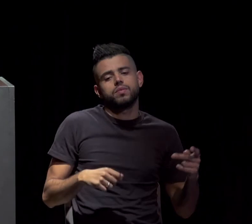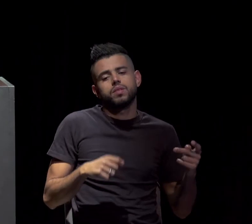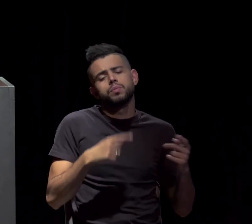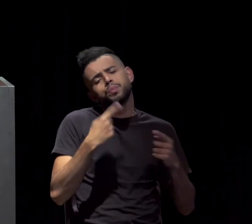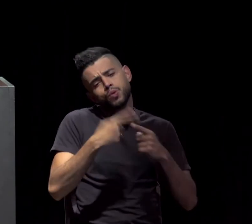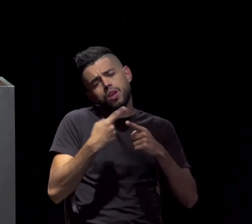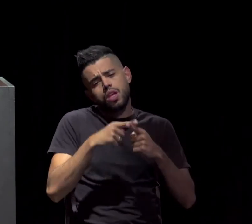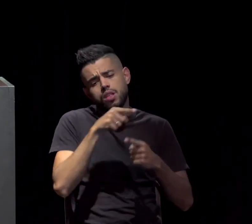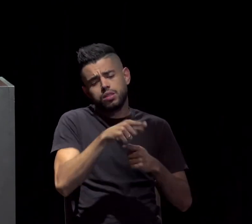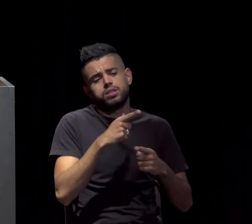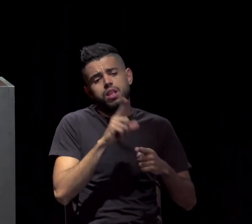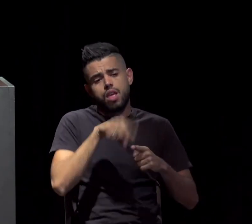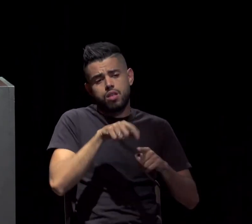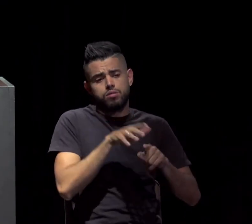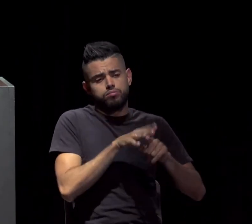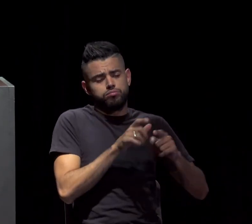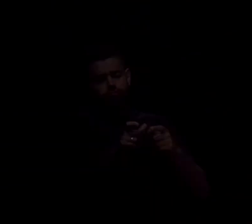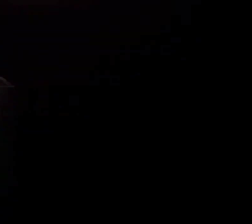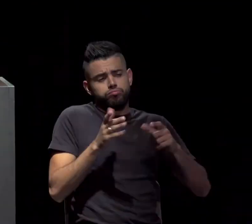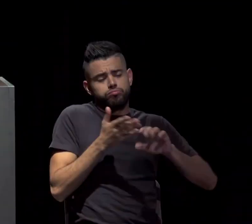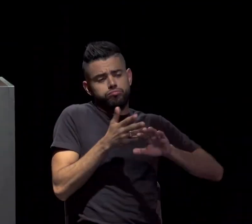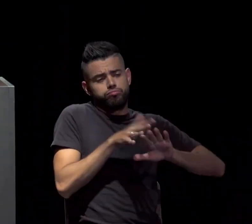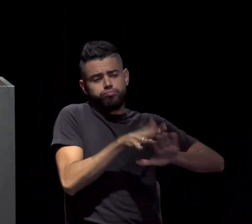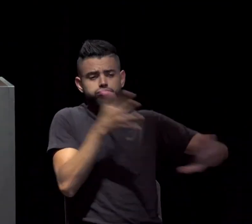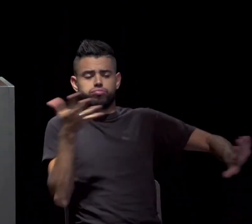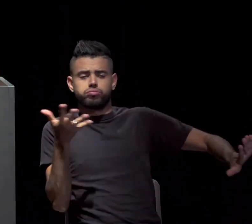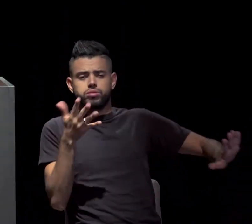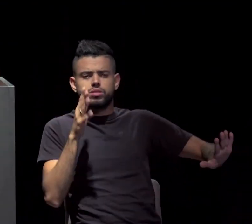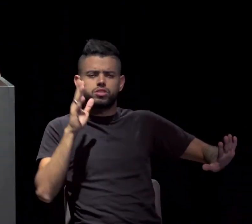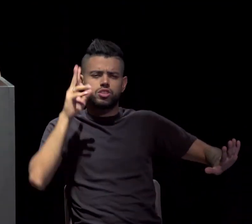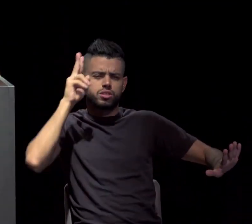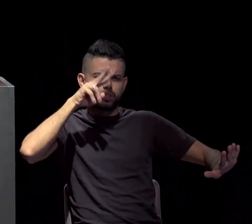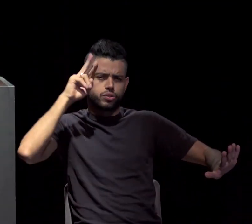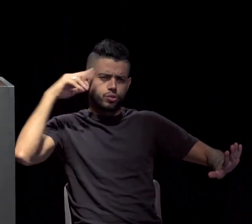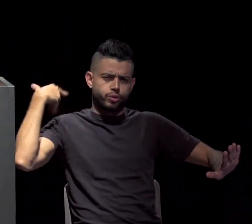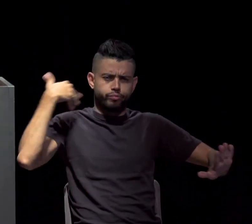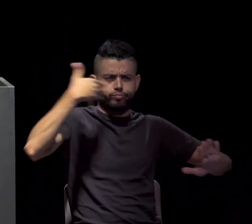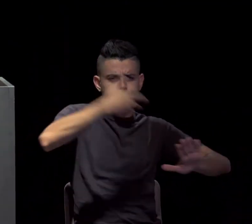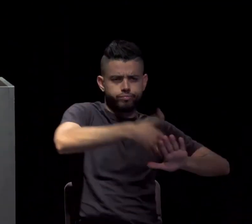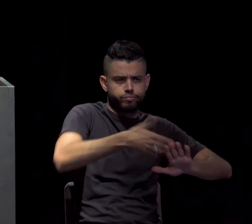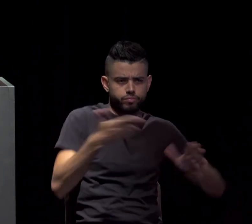exclusão que vêm se constituindo ao longo da história do país. Então, só para voltar,